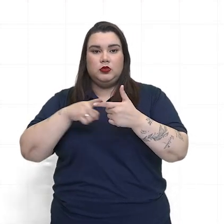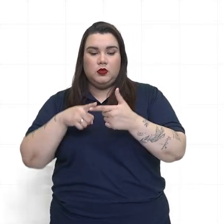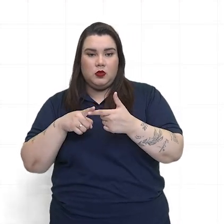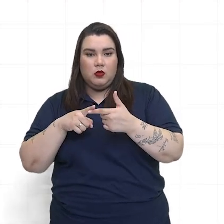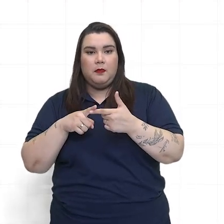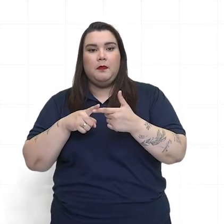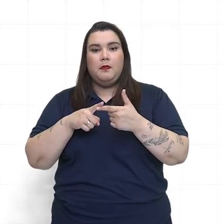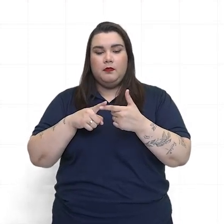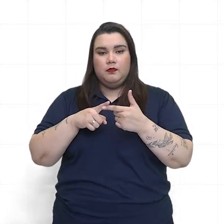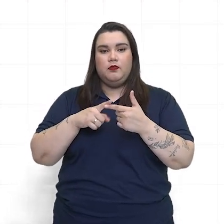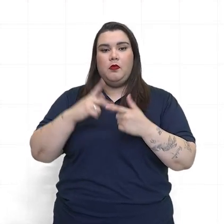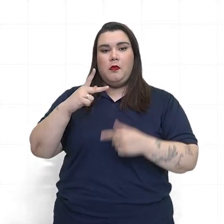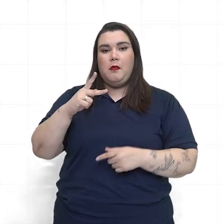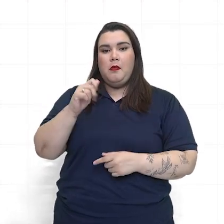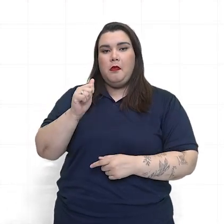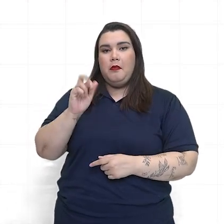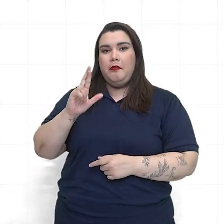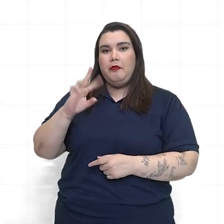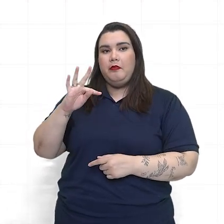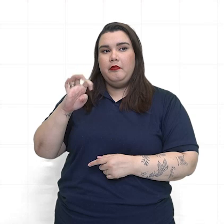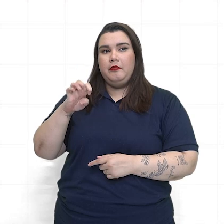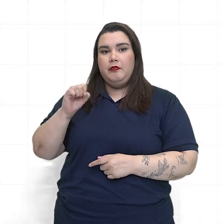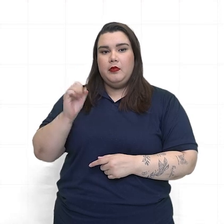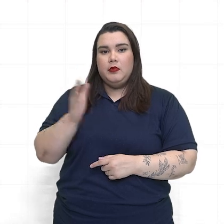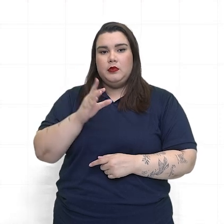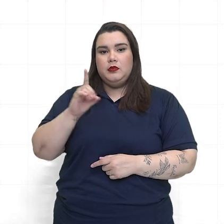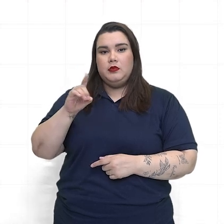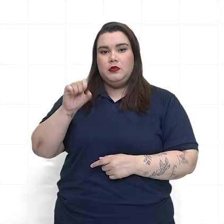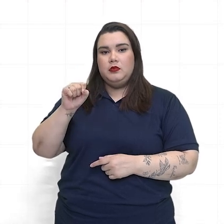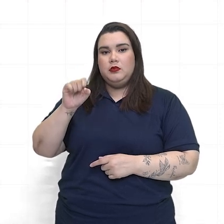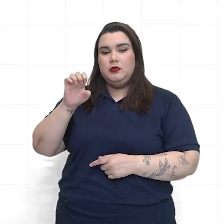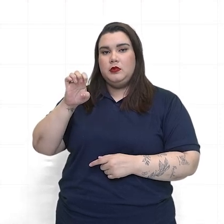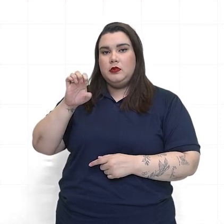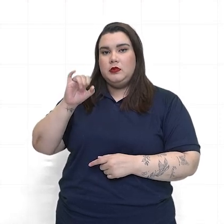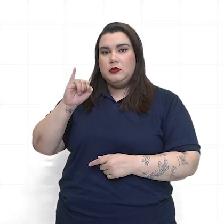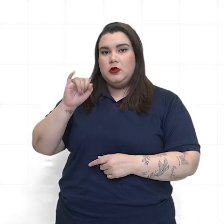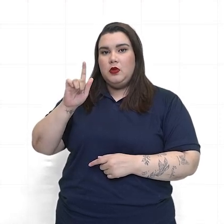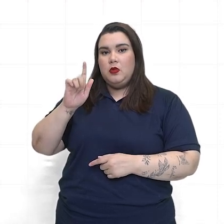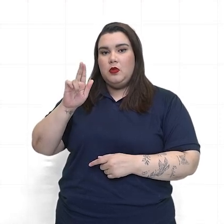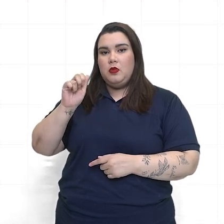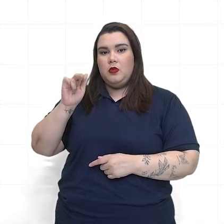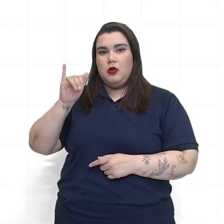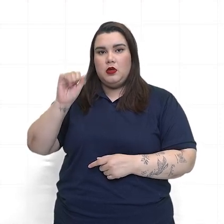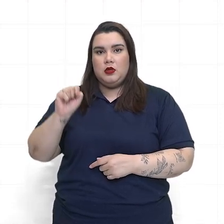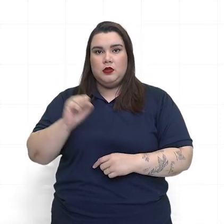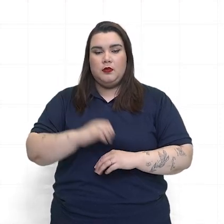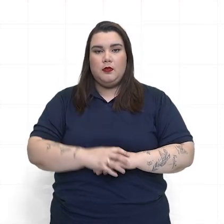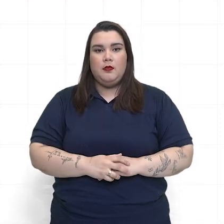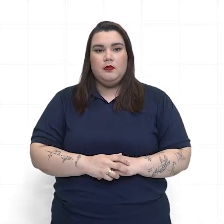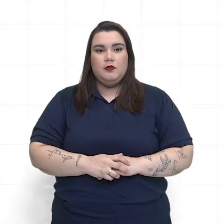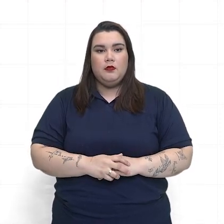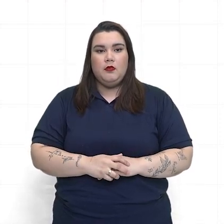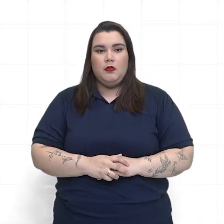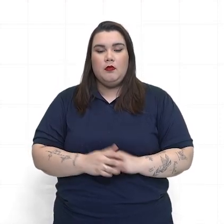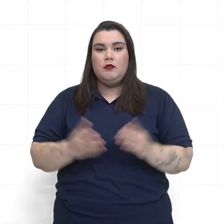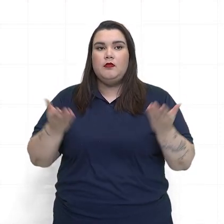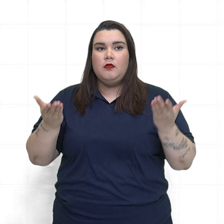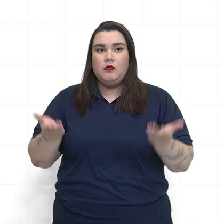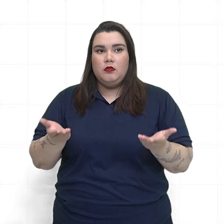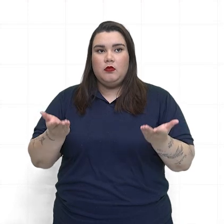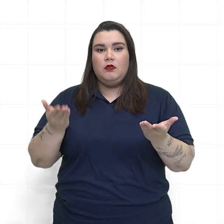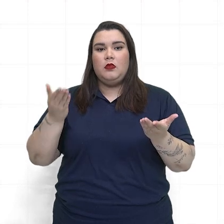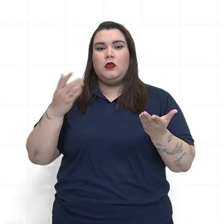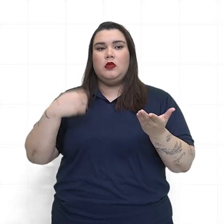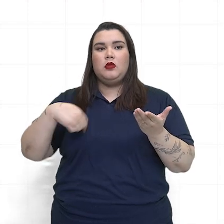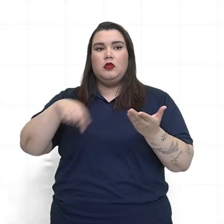em partes desiguais. Beleza? Então, para dividirmos em